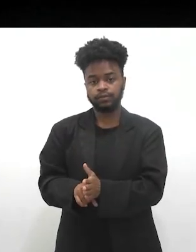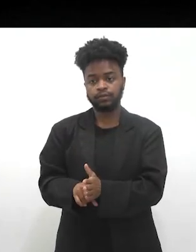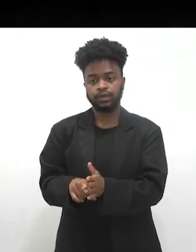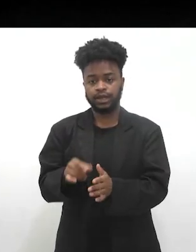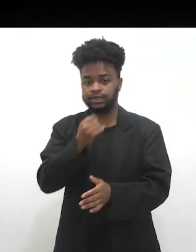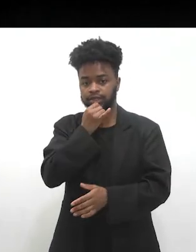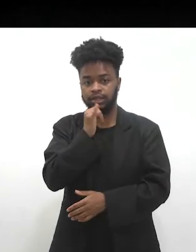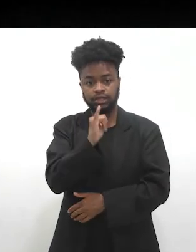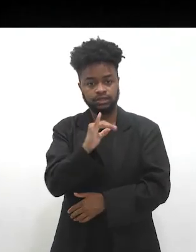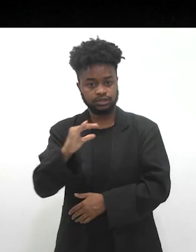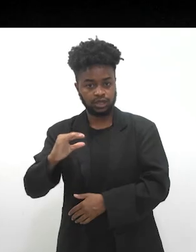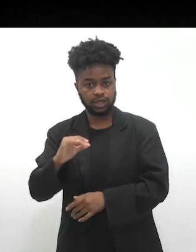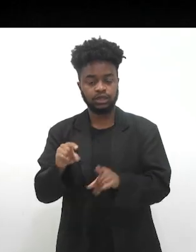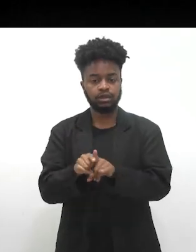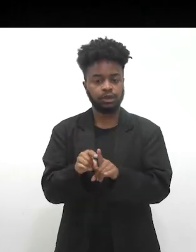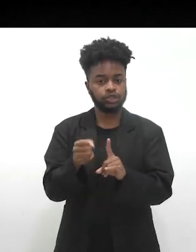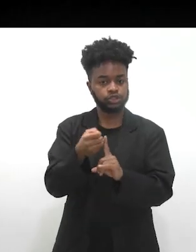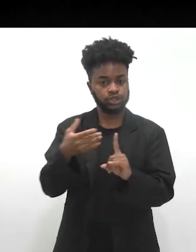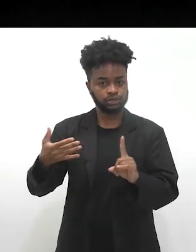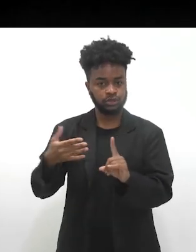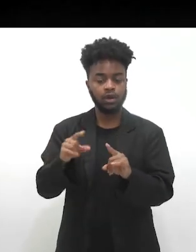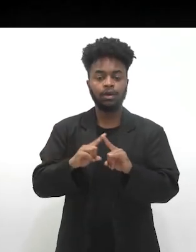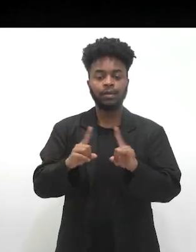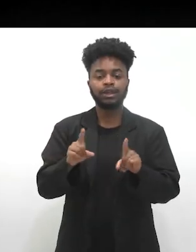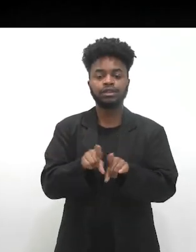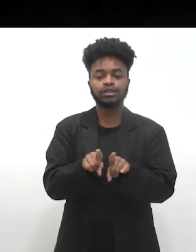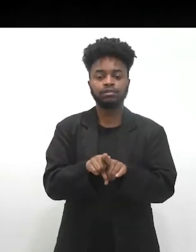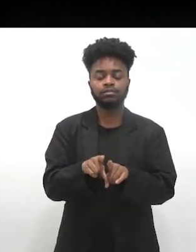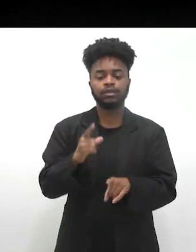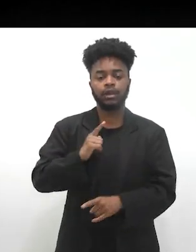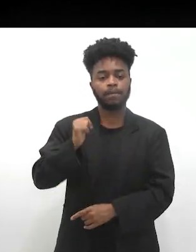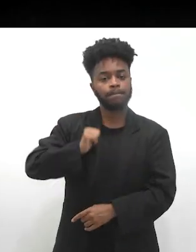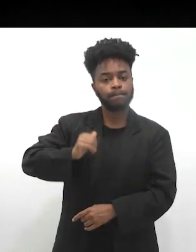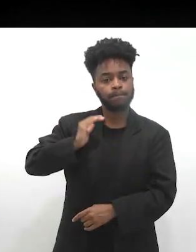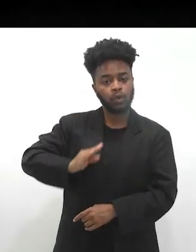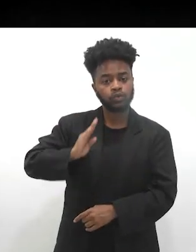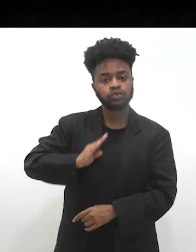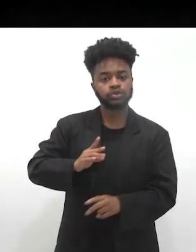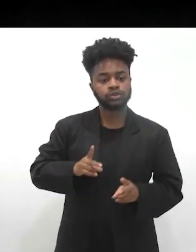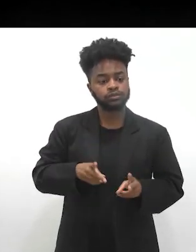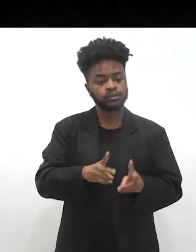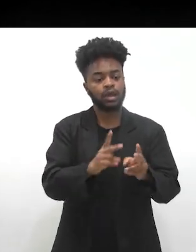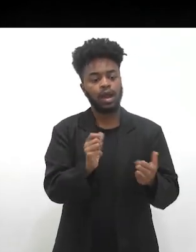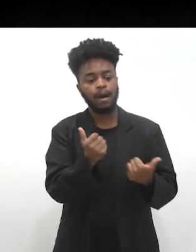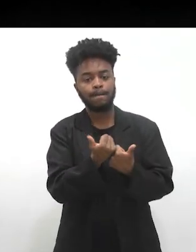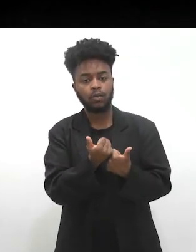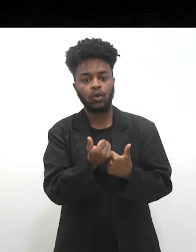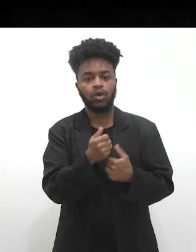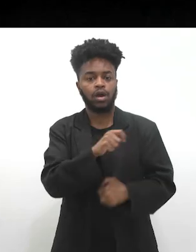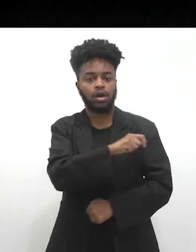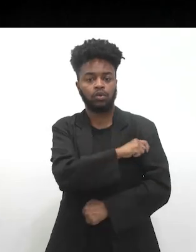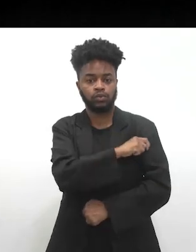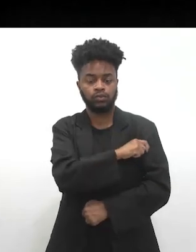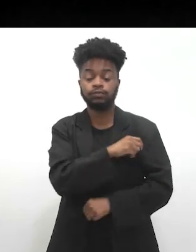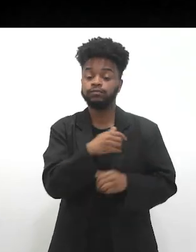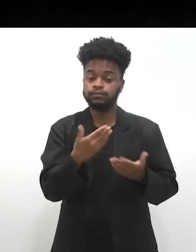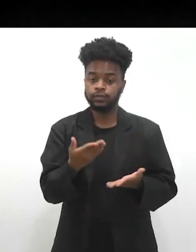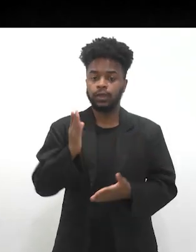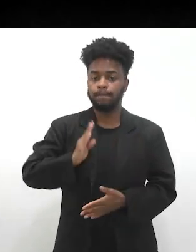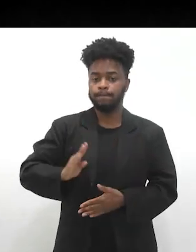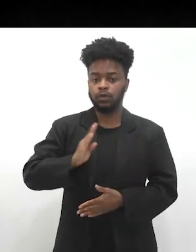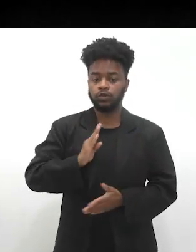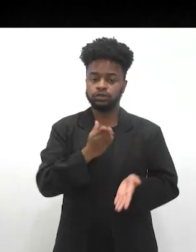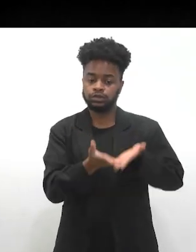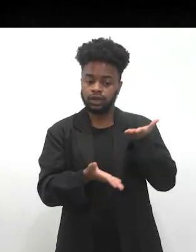essas de iniciação científica, de extensão, e existe a bolsa de manutenção dos alunos, da assistência estudantil. Essa da